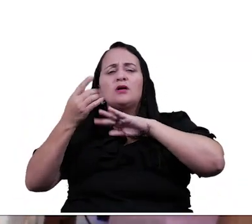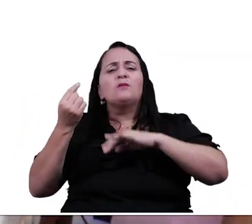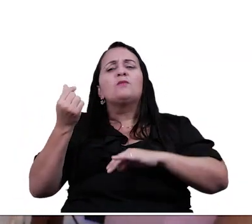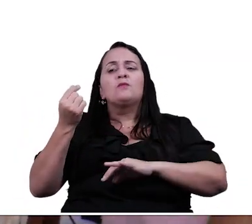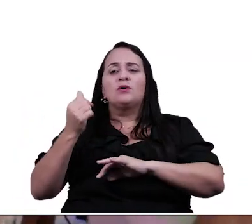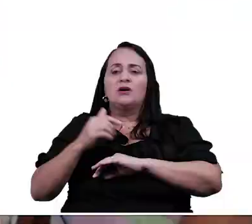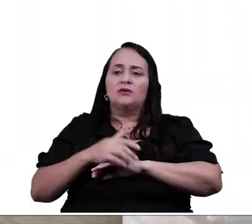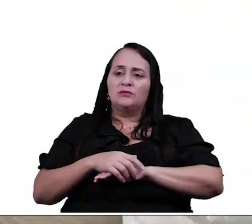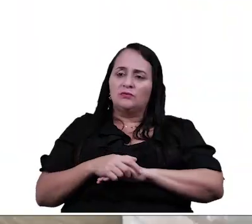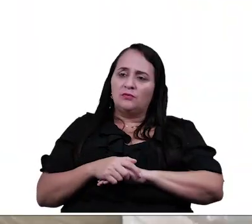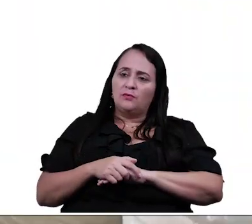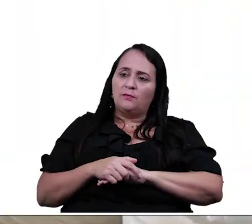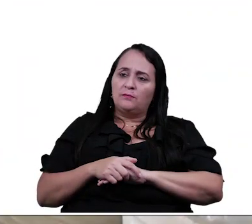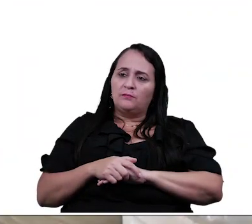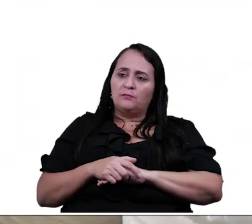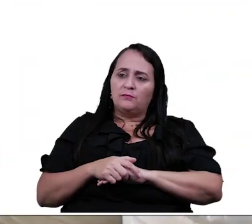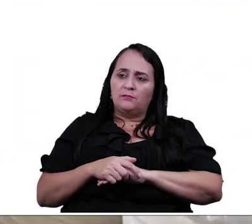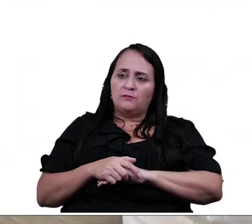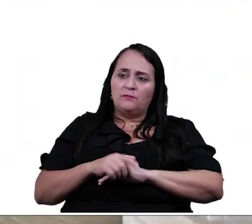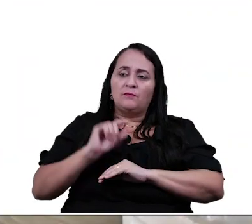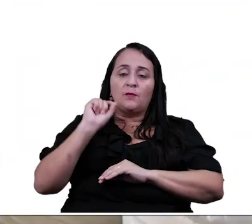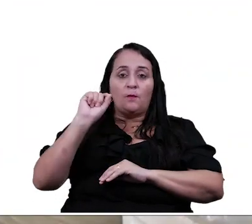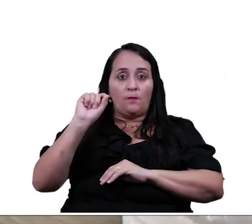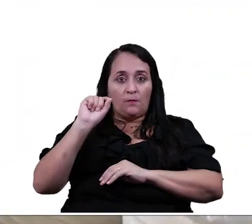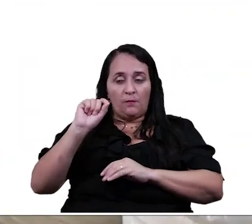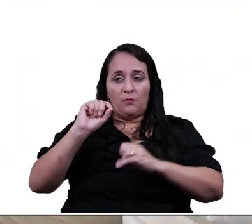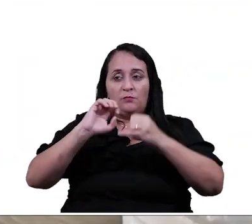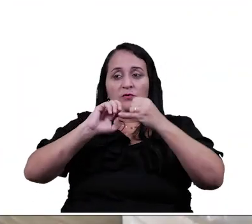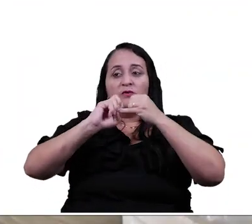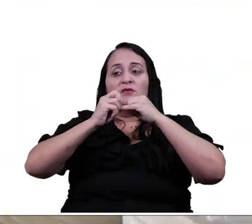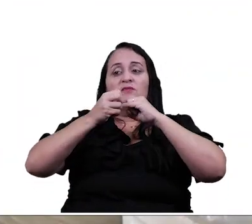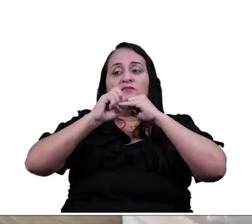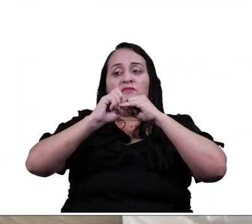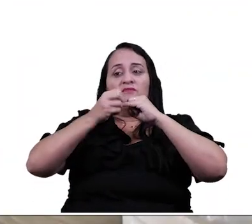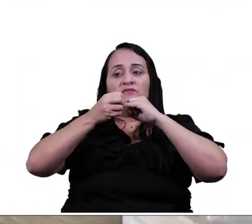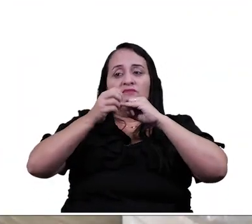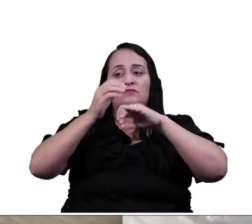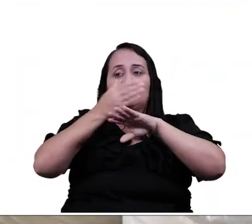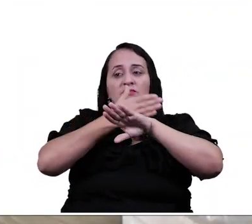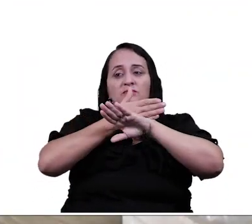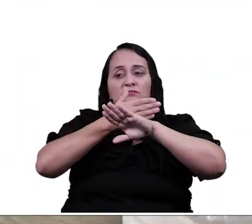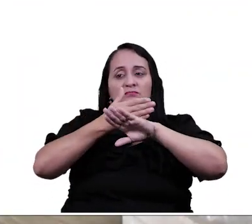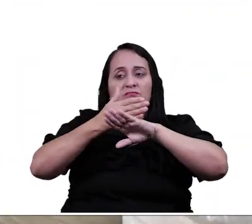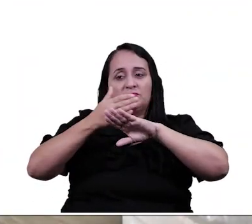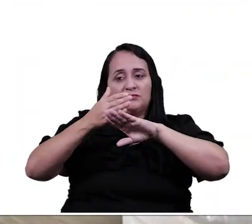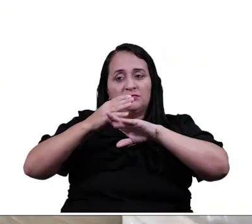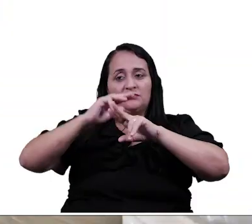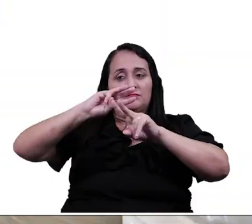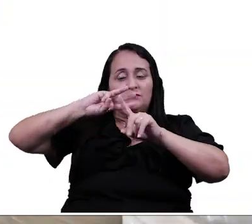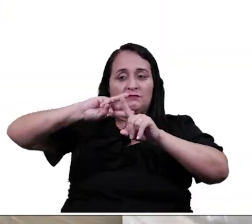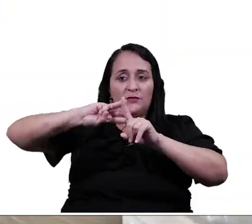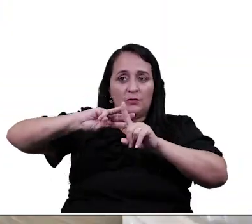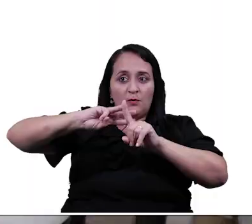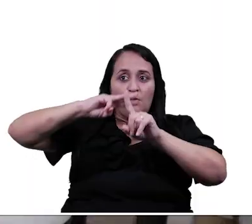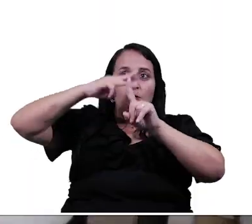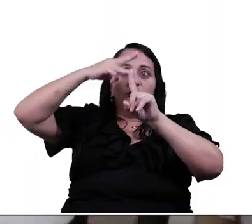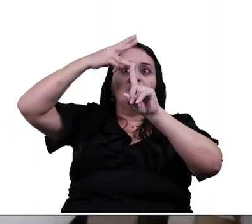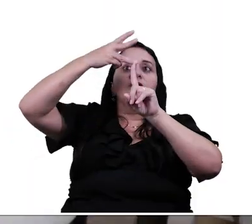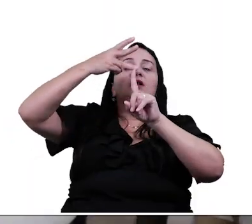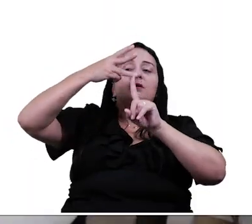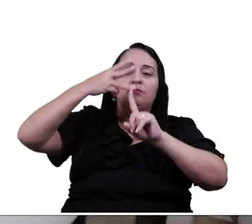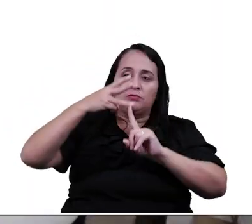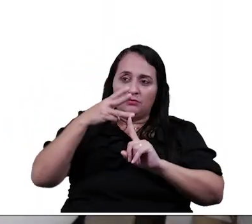valor. Quanto custa? Olha, o feijão branco, ele custa o triplo.